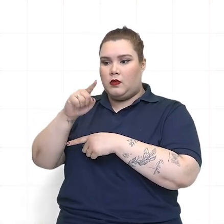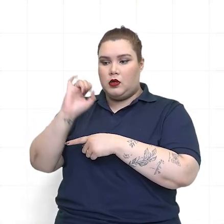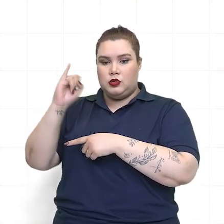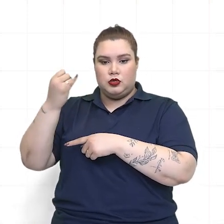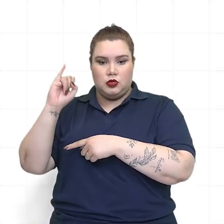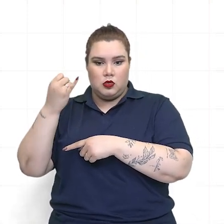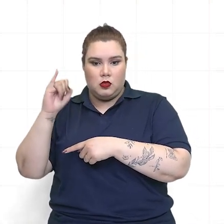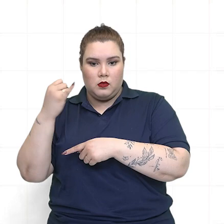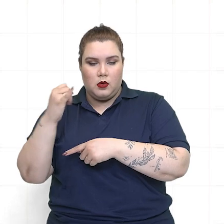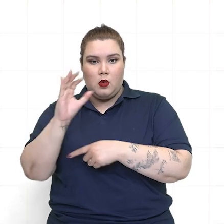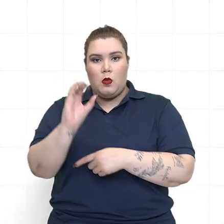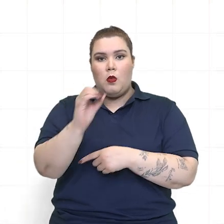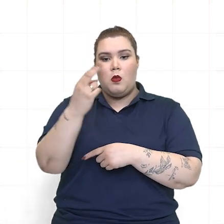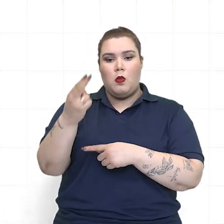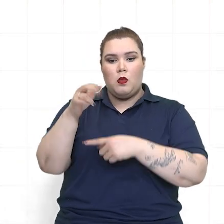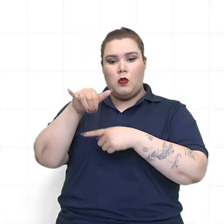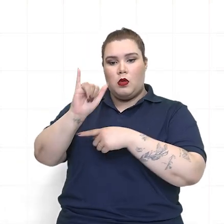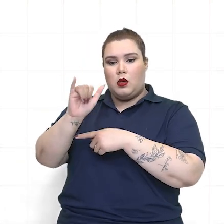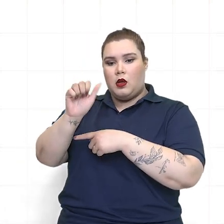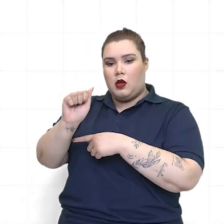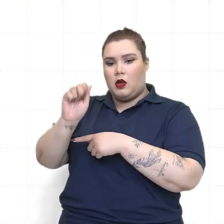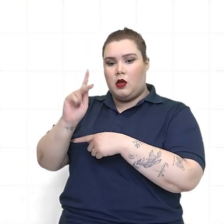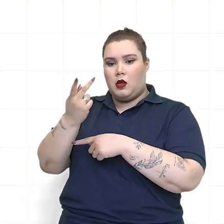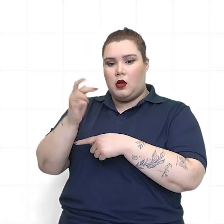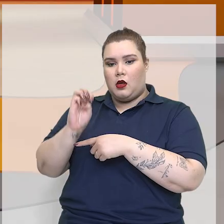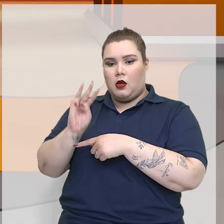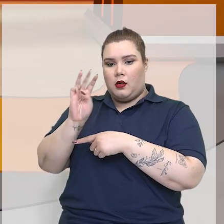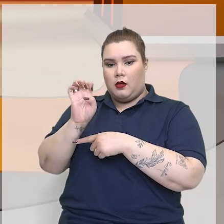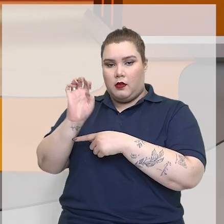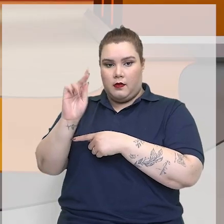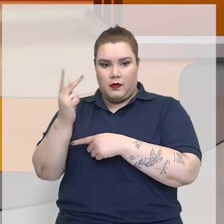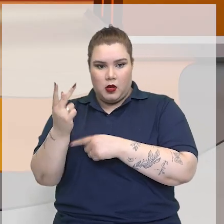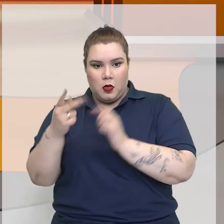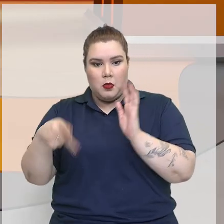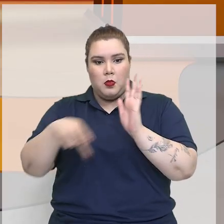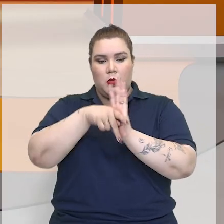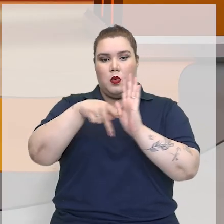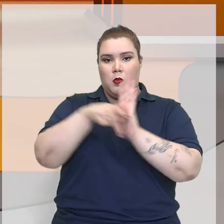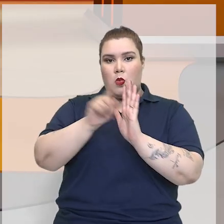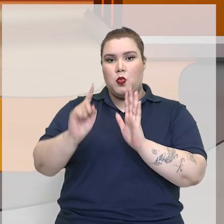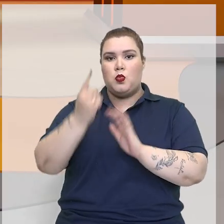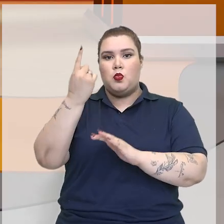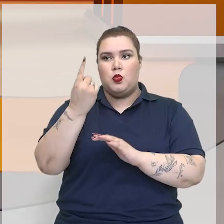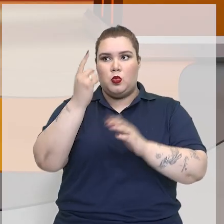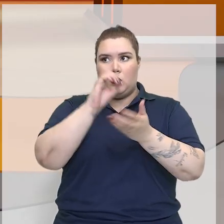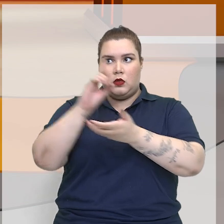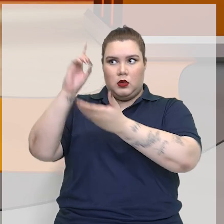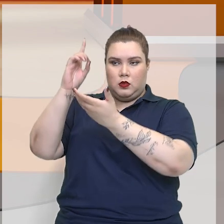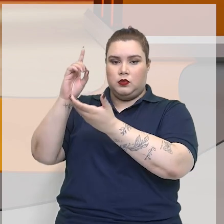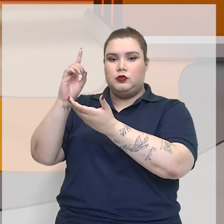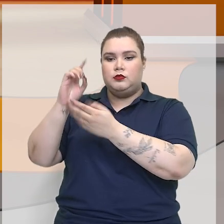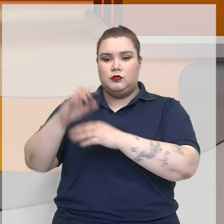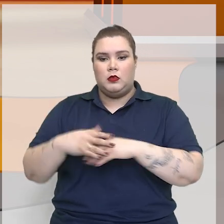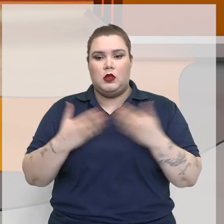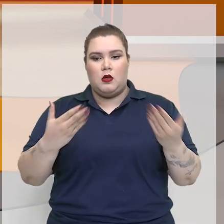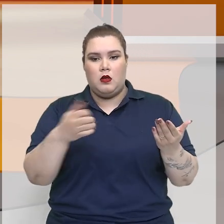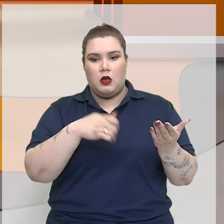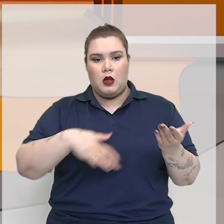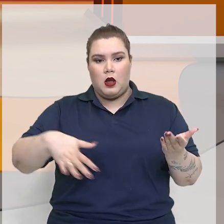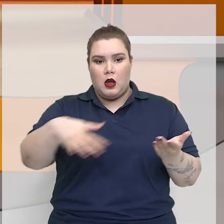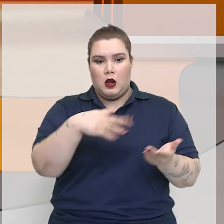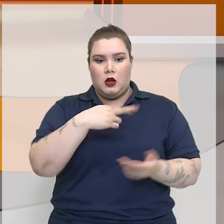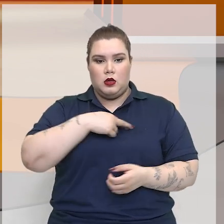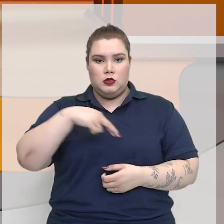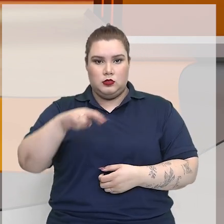Yahvé como seu único Deus. E dentro desse campo religioso, né, nós podemos